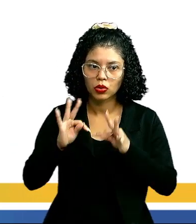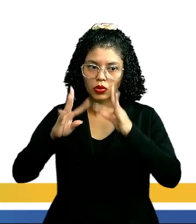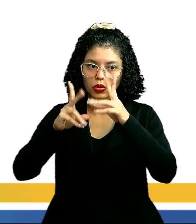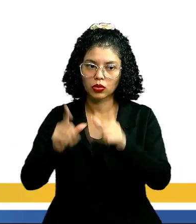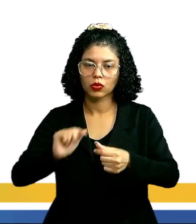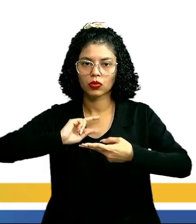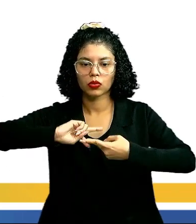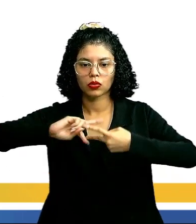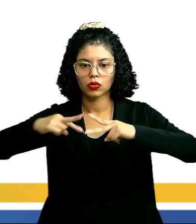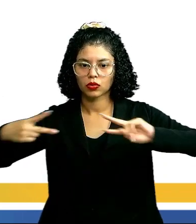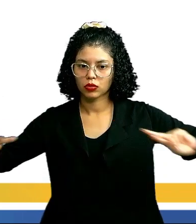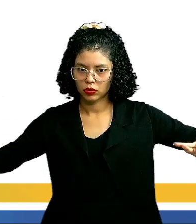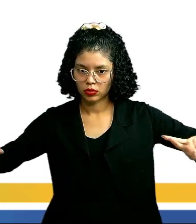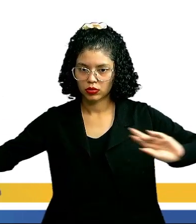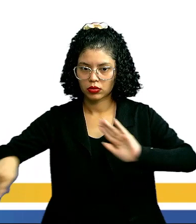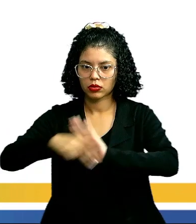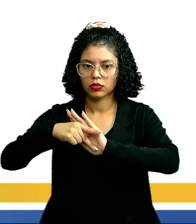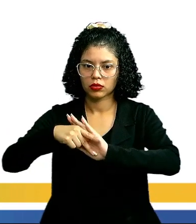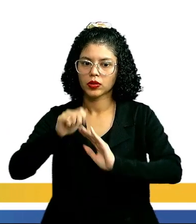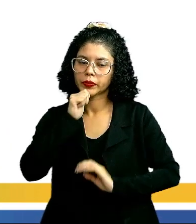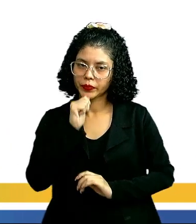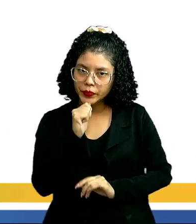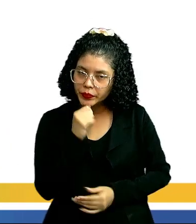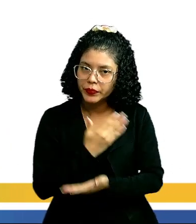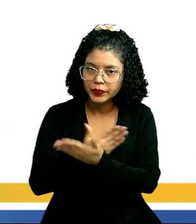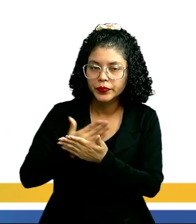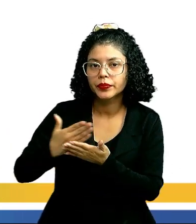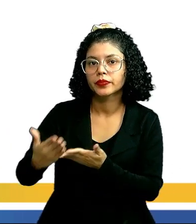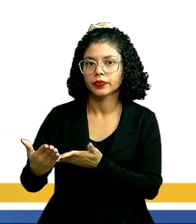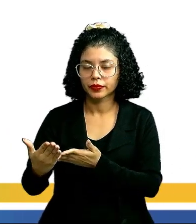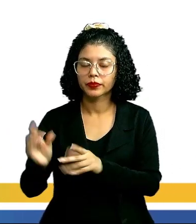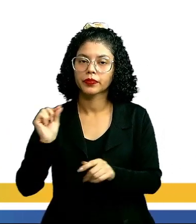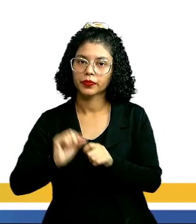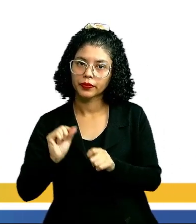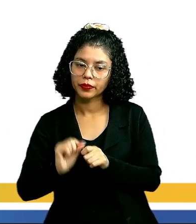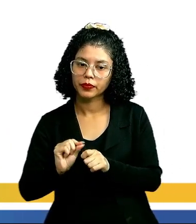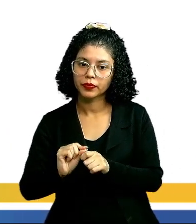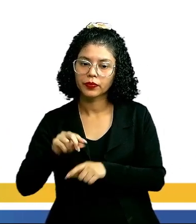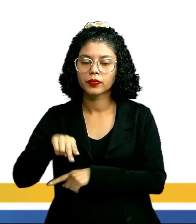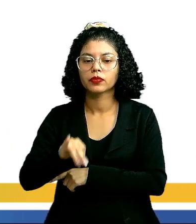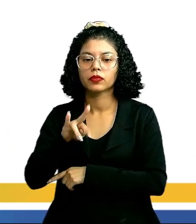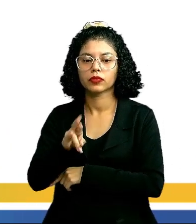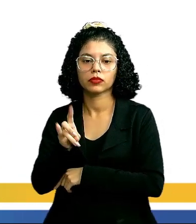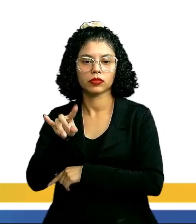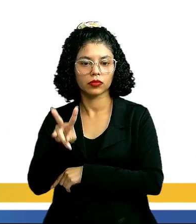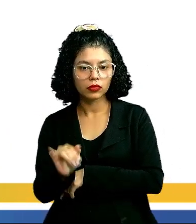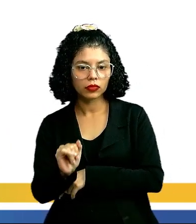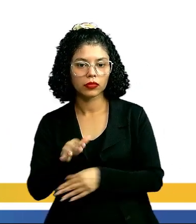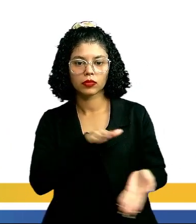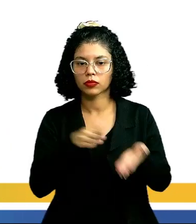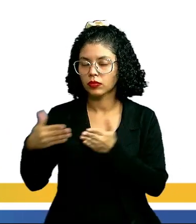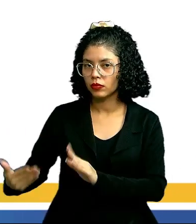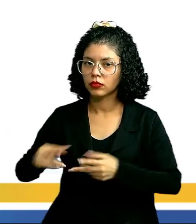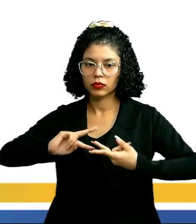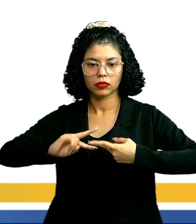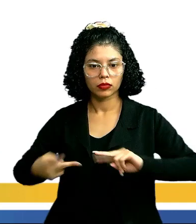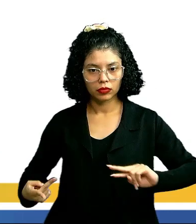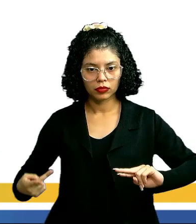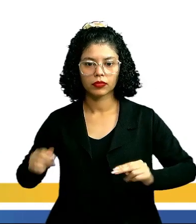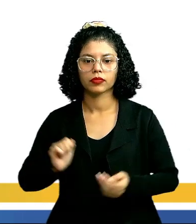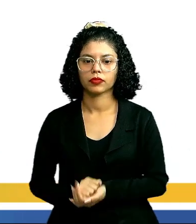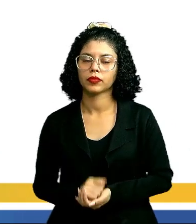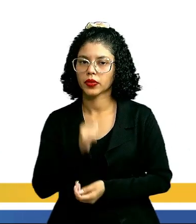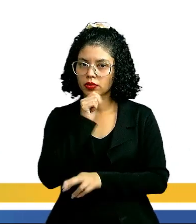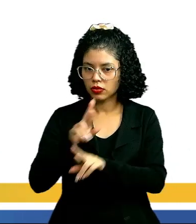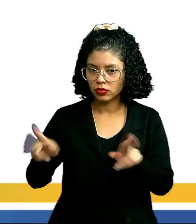seus genes ativos. E aí elas começam a tornar-se inativas em parte dos genes. Elas então